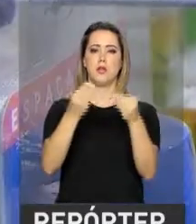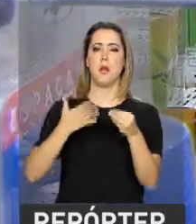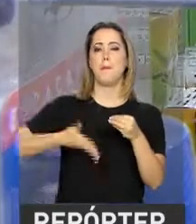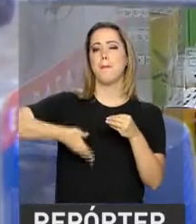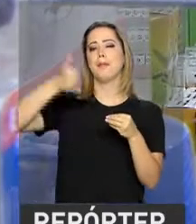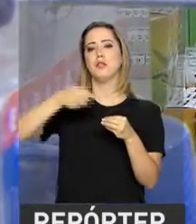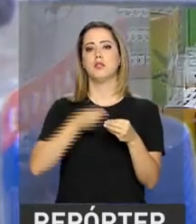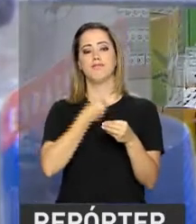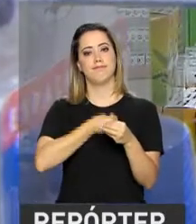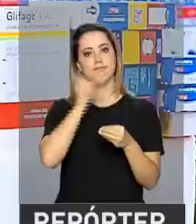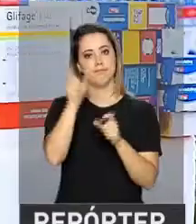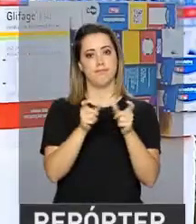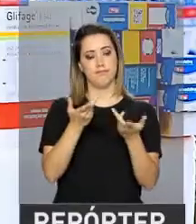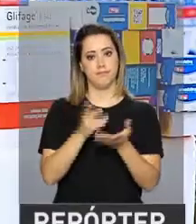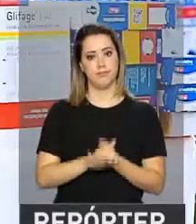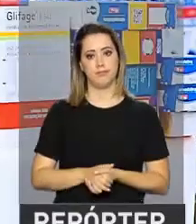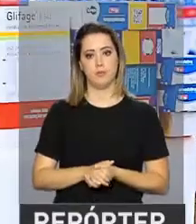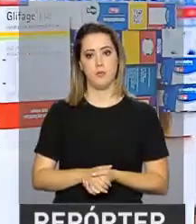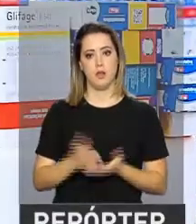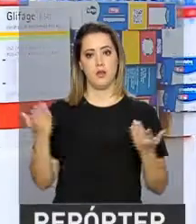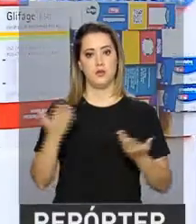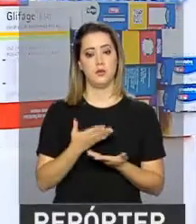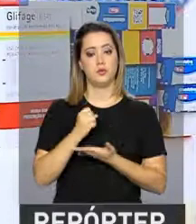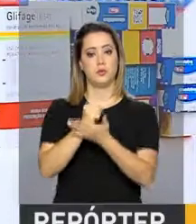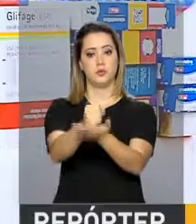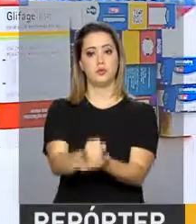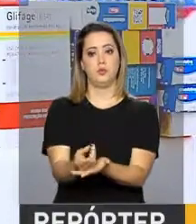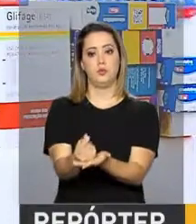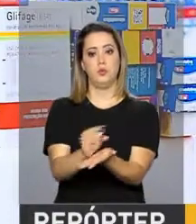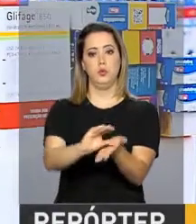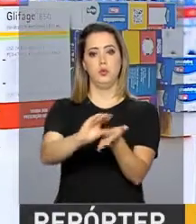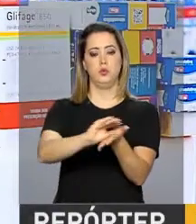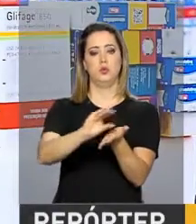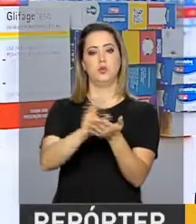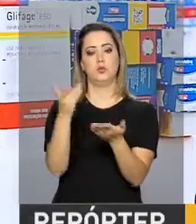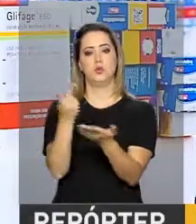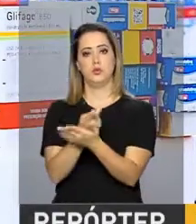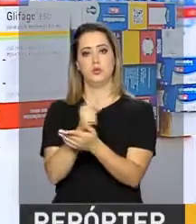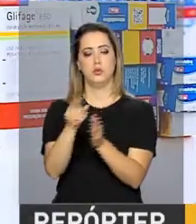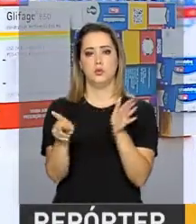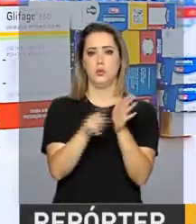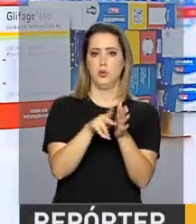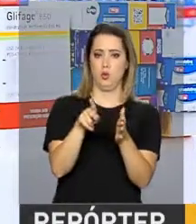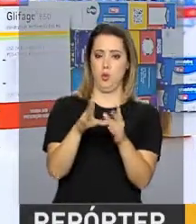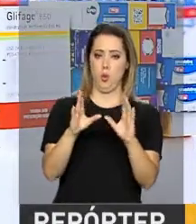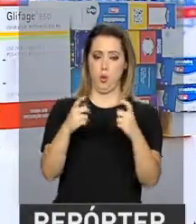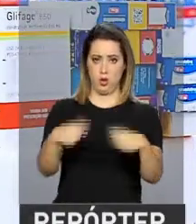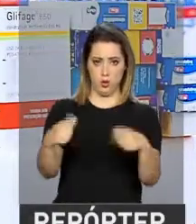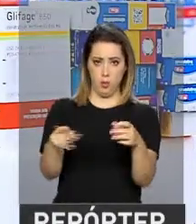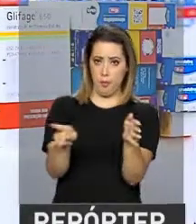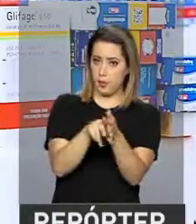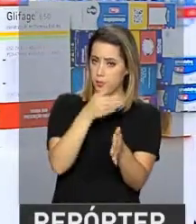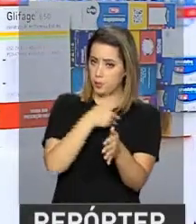eficiência às ações agora em vez de repassar recursos para o funcionamento de unidades próprias do programa farmácia popular